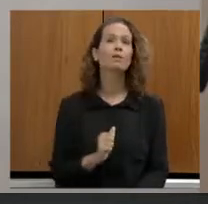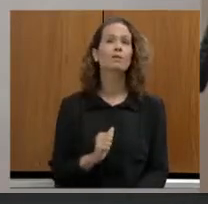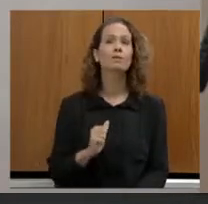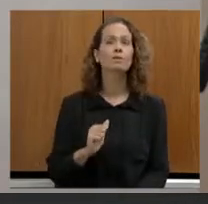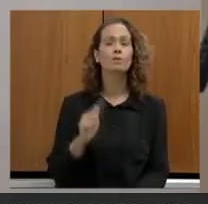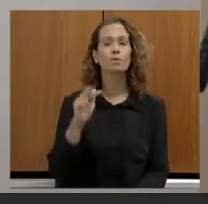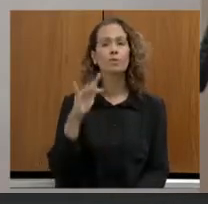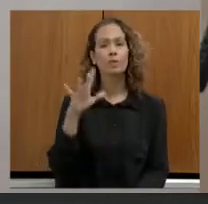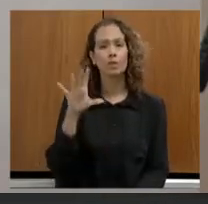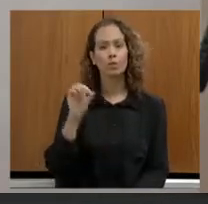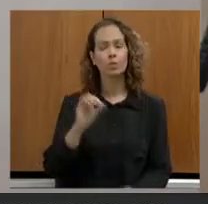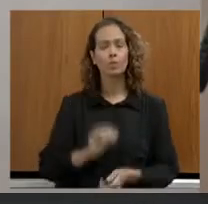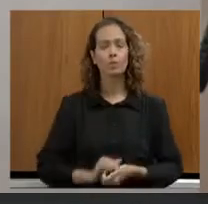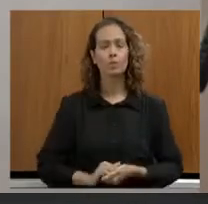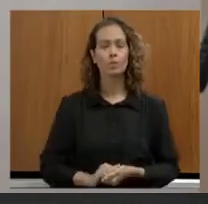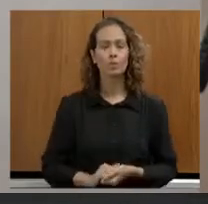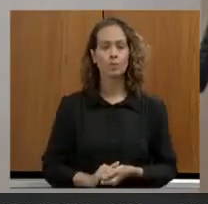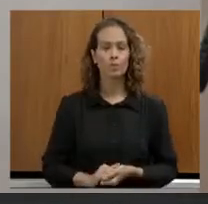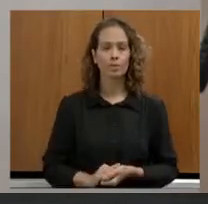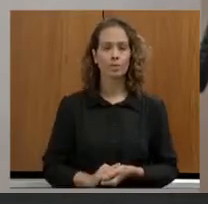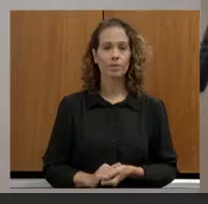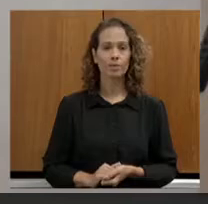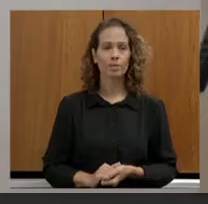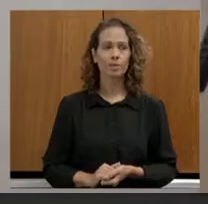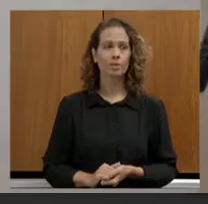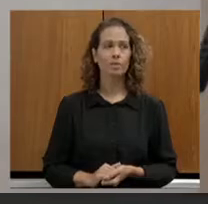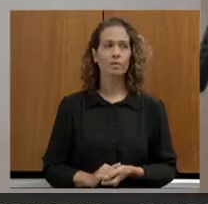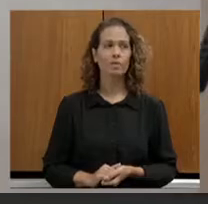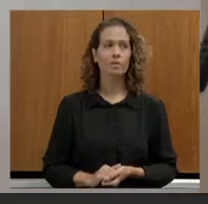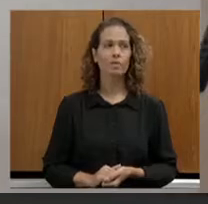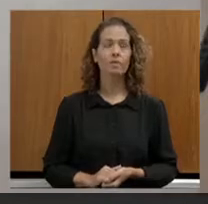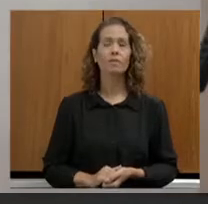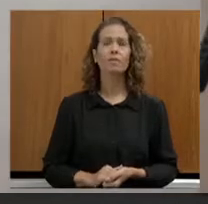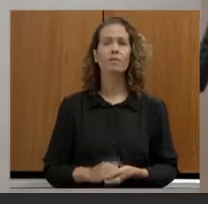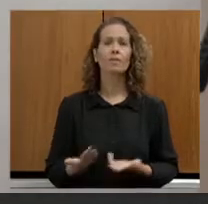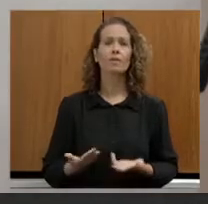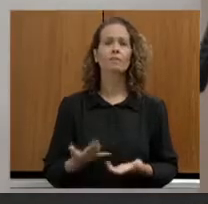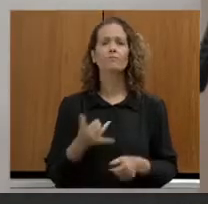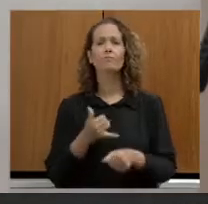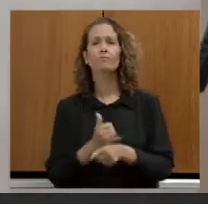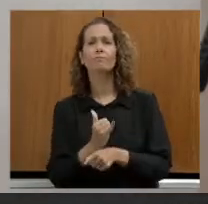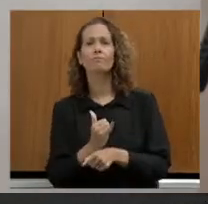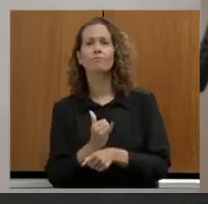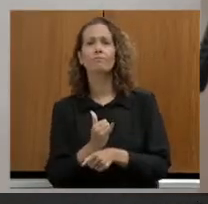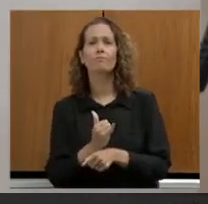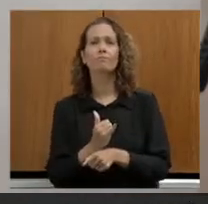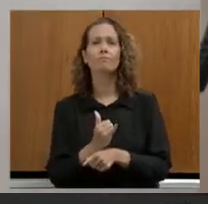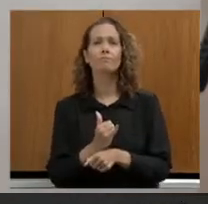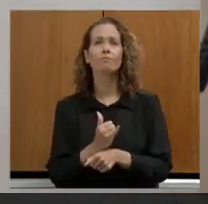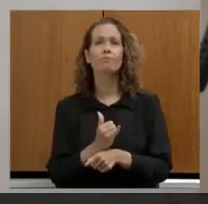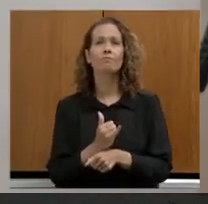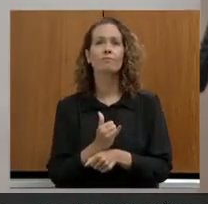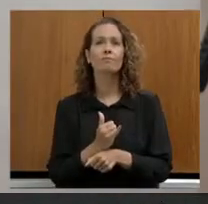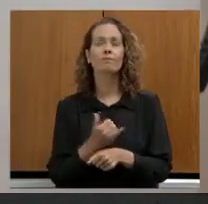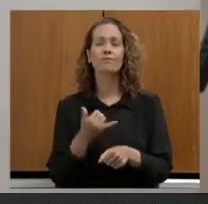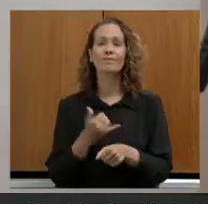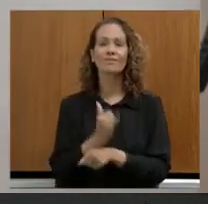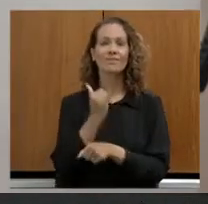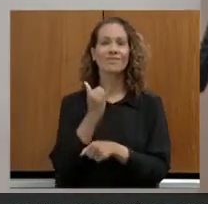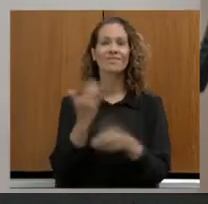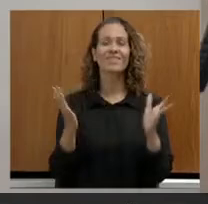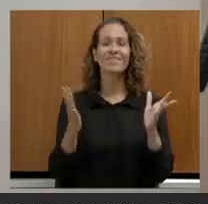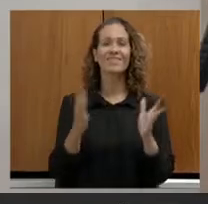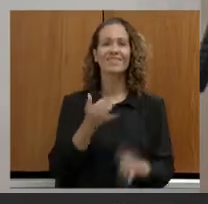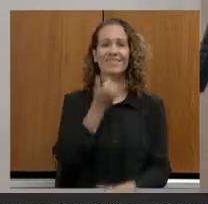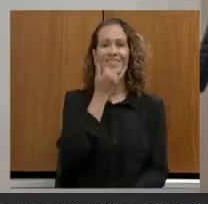grilo e na sua ausência passa as considerações Olha